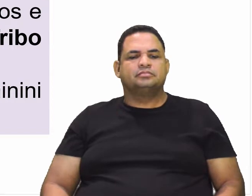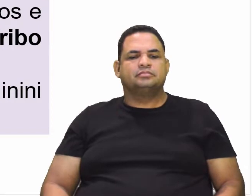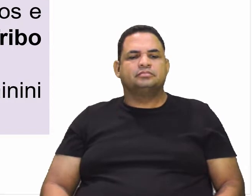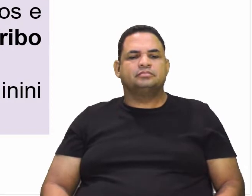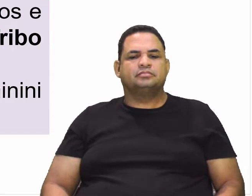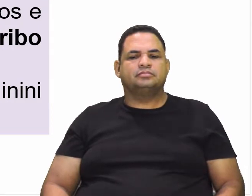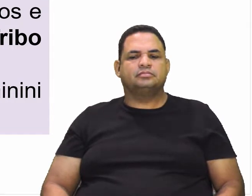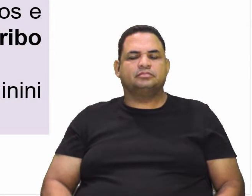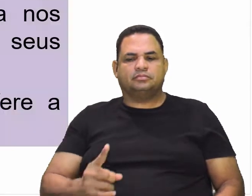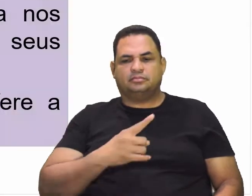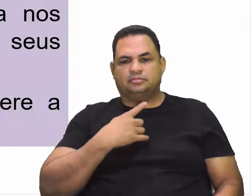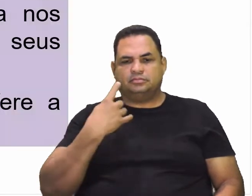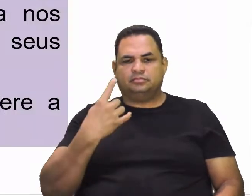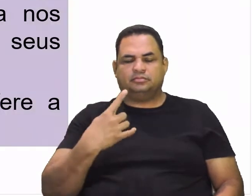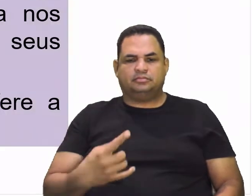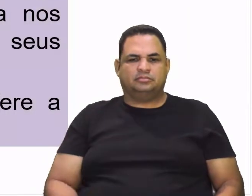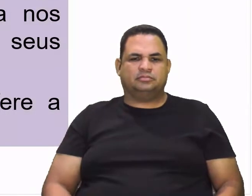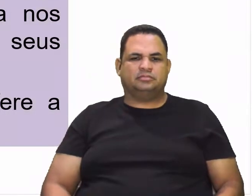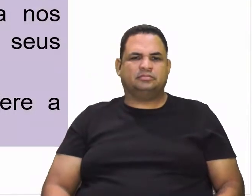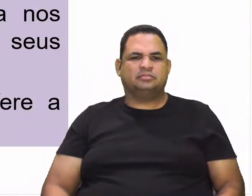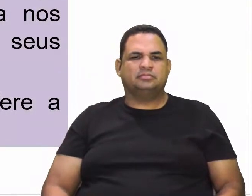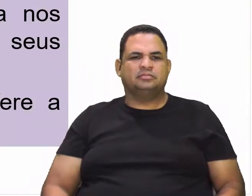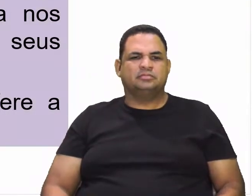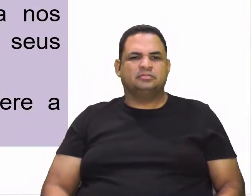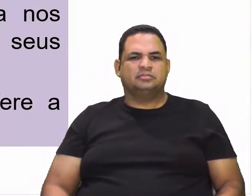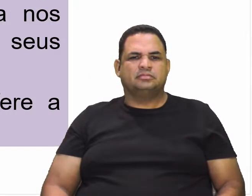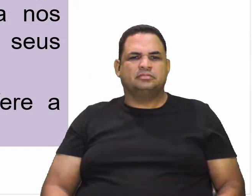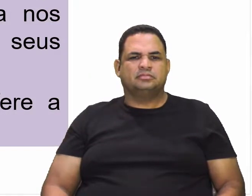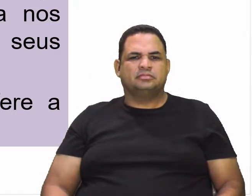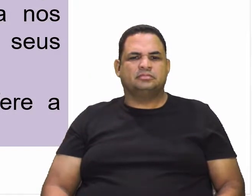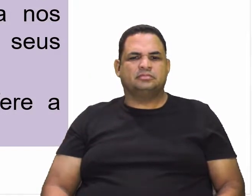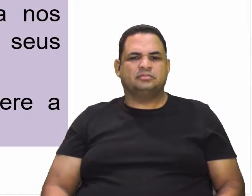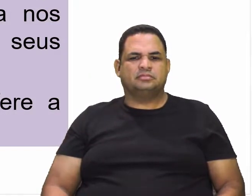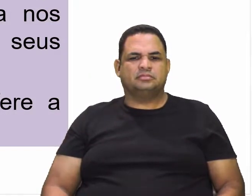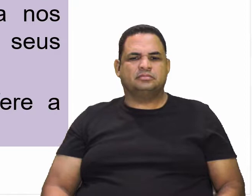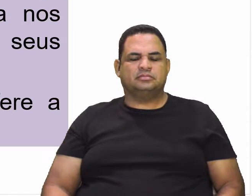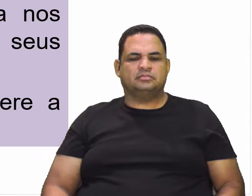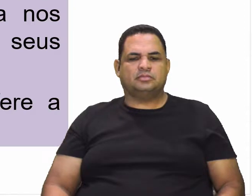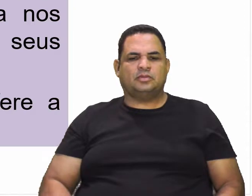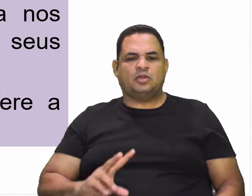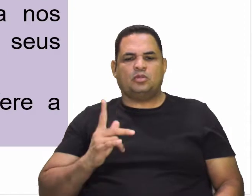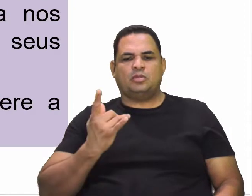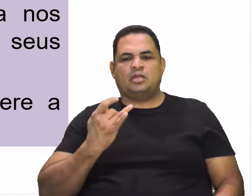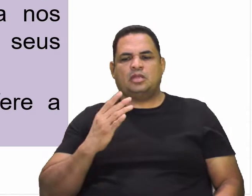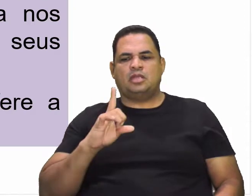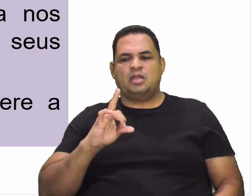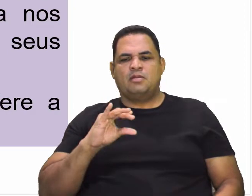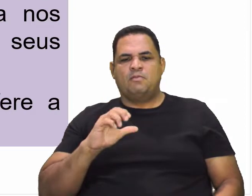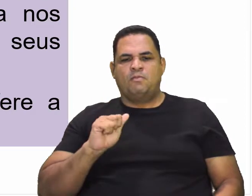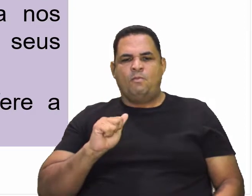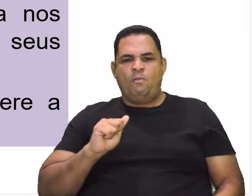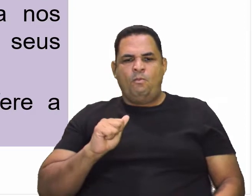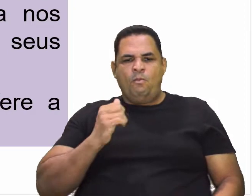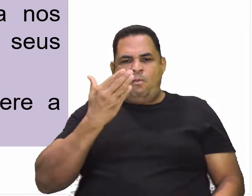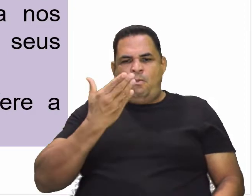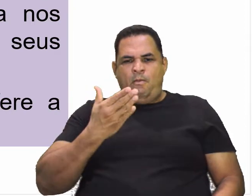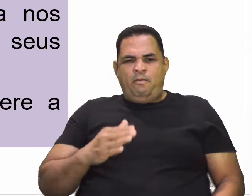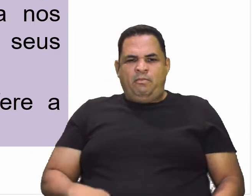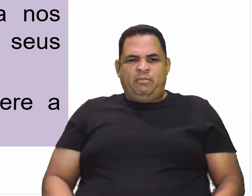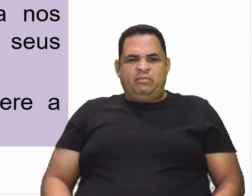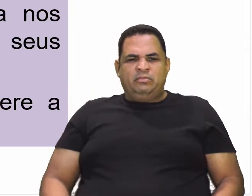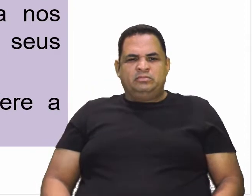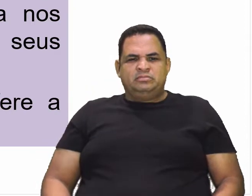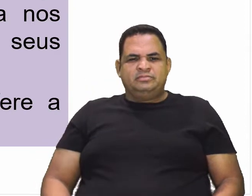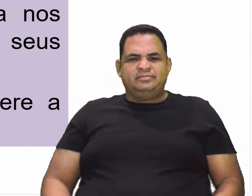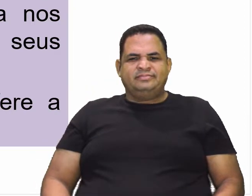Só é os seres humanos. Aqui, ó. Aqui, ó. Hominídea, a família hominídea, ela envolve isso aqui, ó.